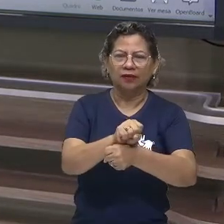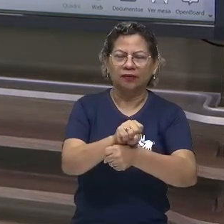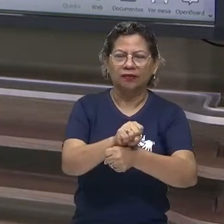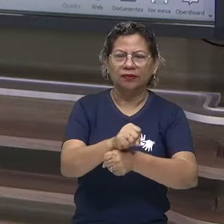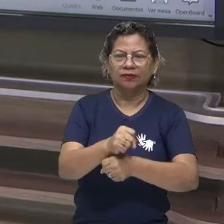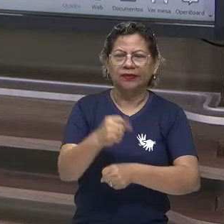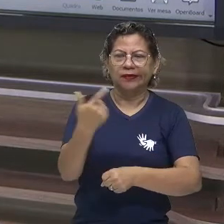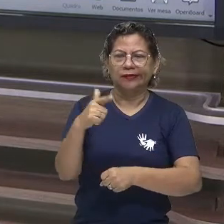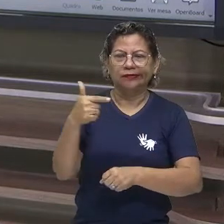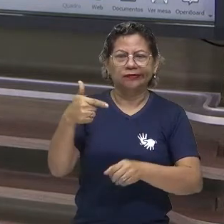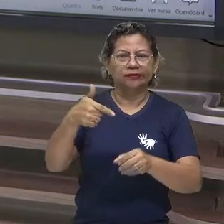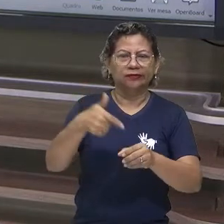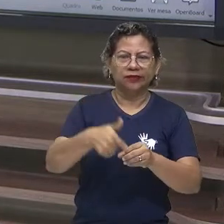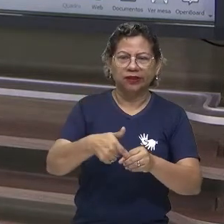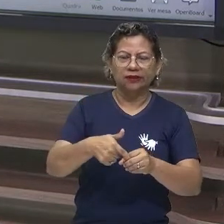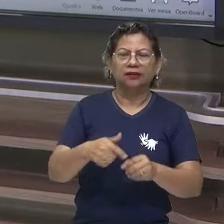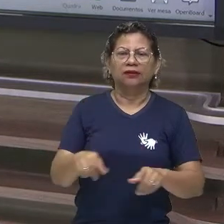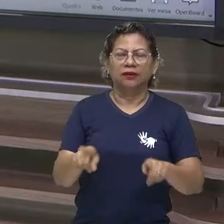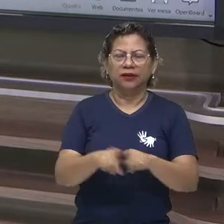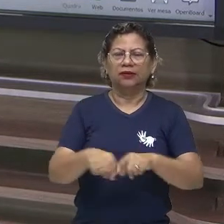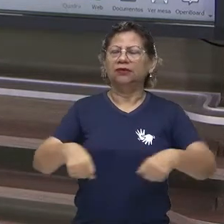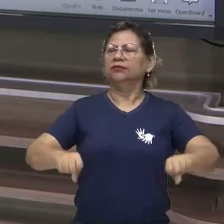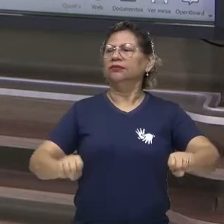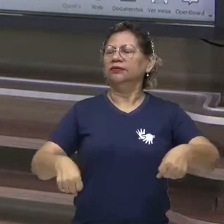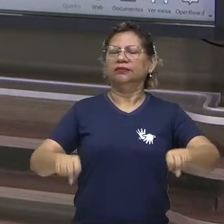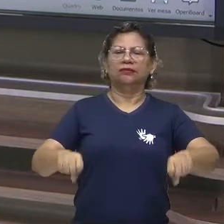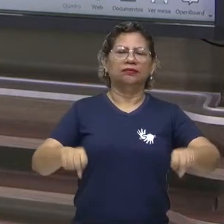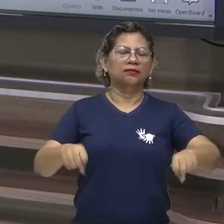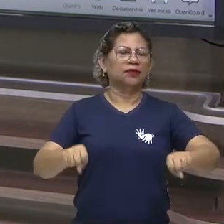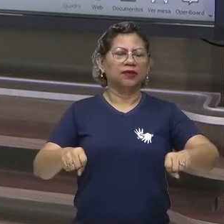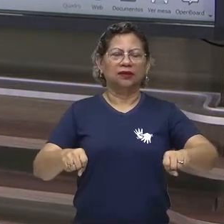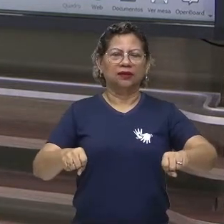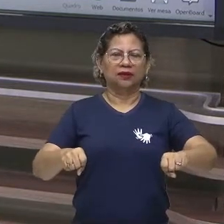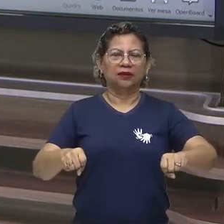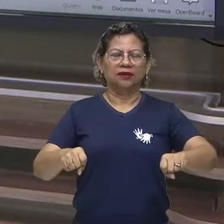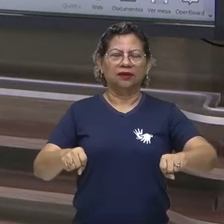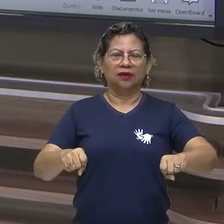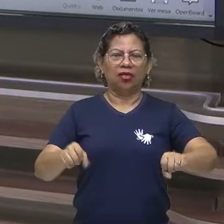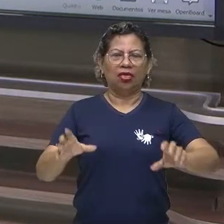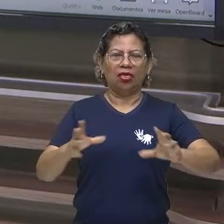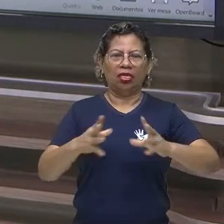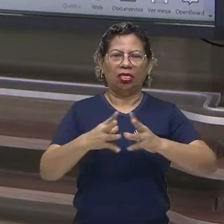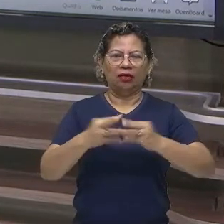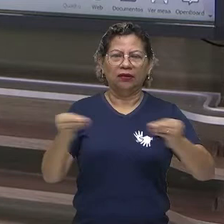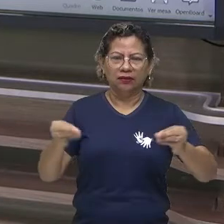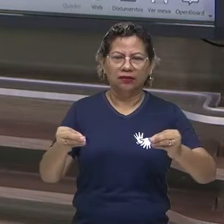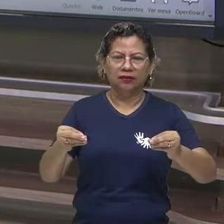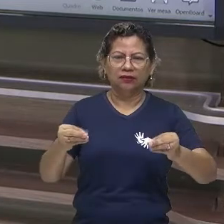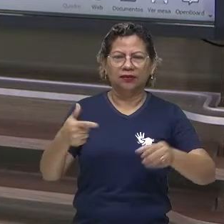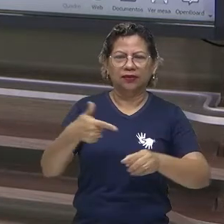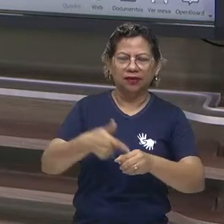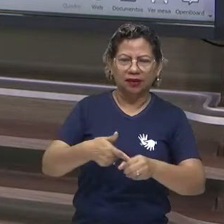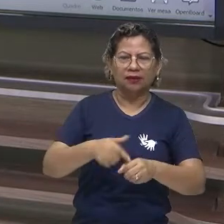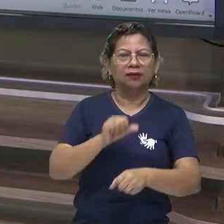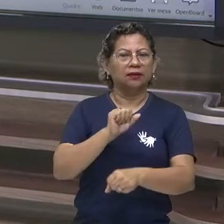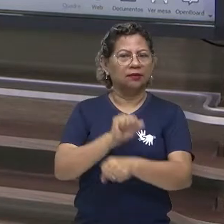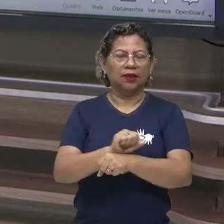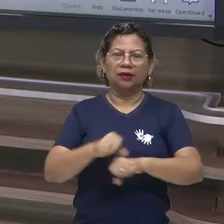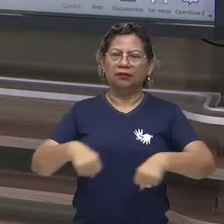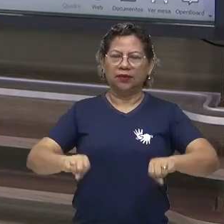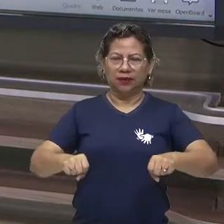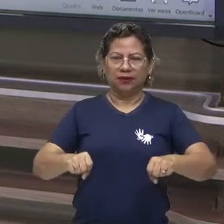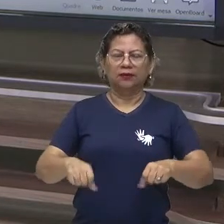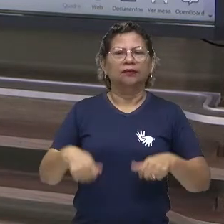Se acabar o álcool, a gasolina, a moto também vai parar, porque é necessário que tenha uma fonte energética para que ela consiga realizar o